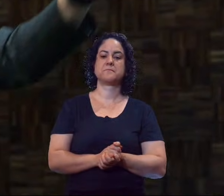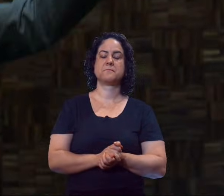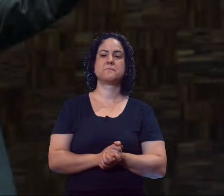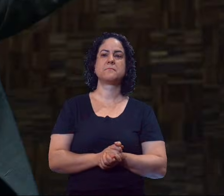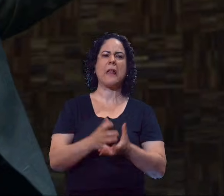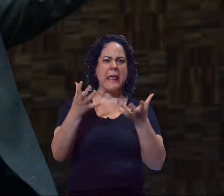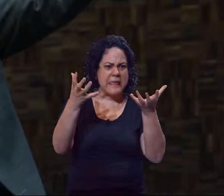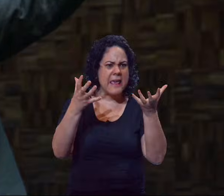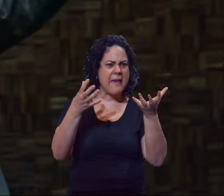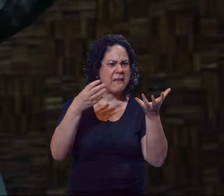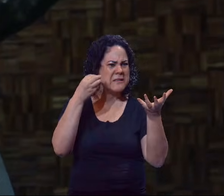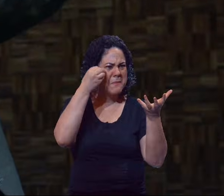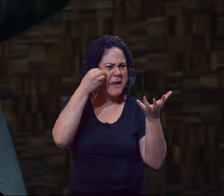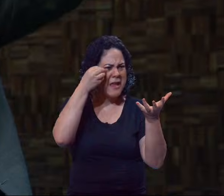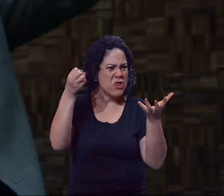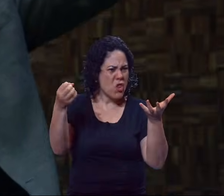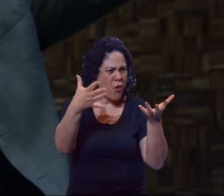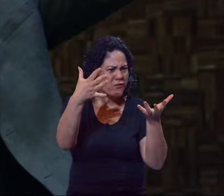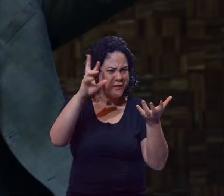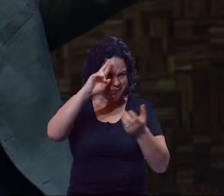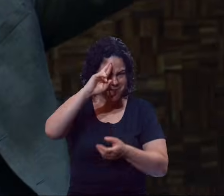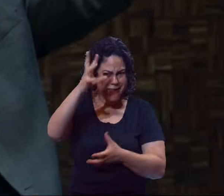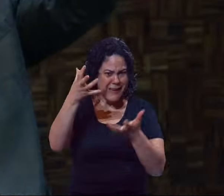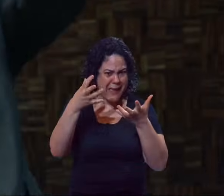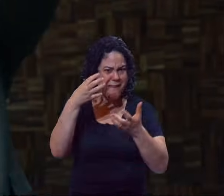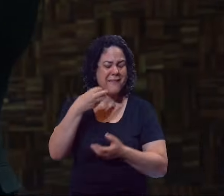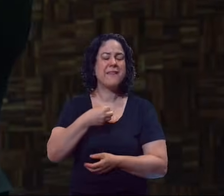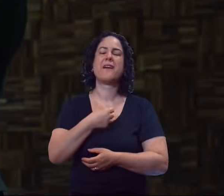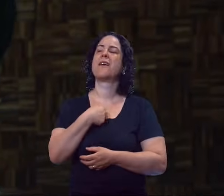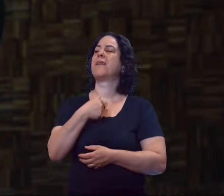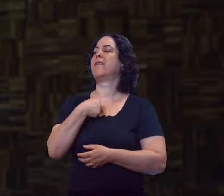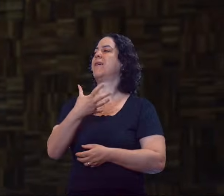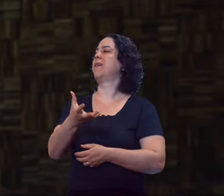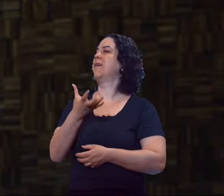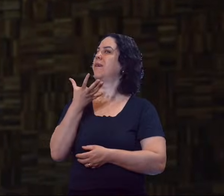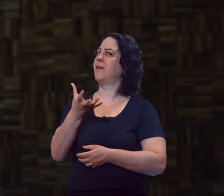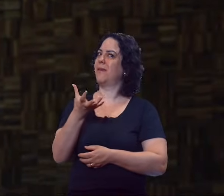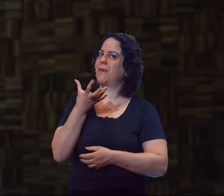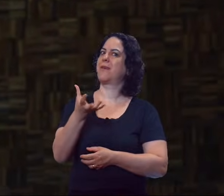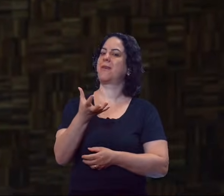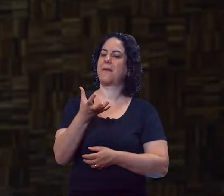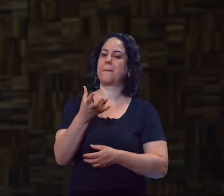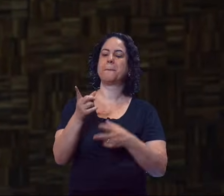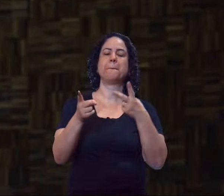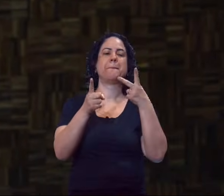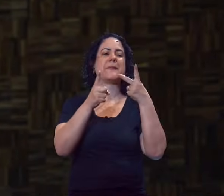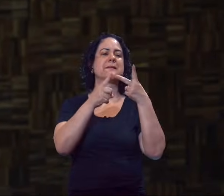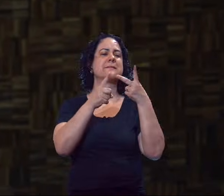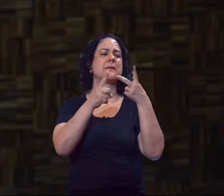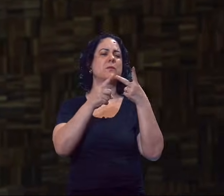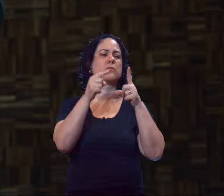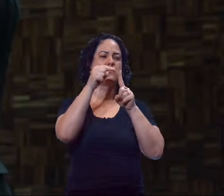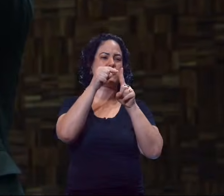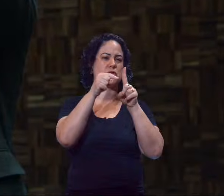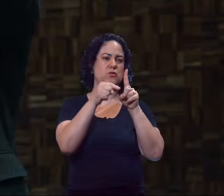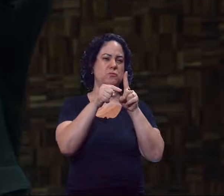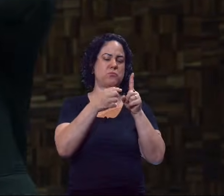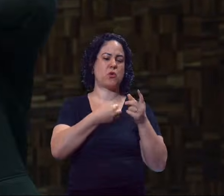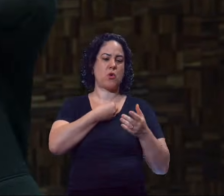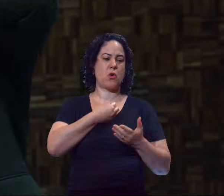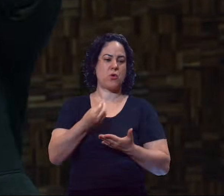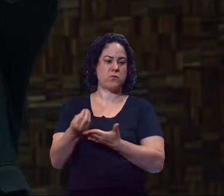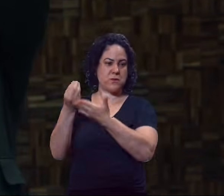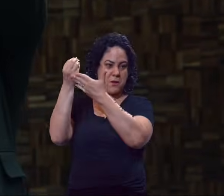Quem quer viver coisas novas com o Senhor? Eu quero. Segundo tipo de consagração que a gente vai falar, falando